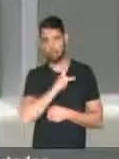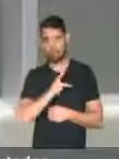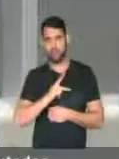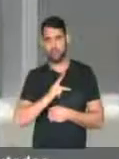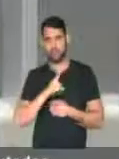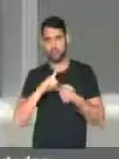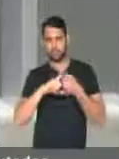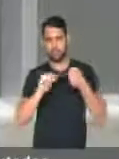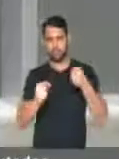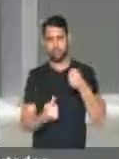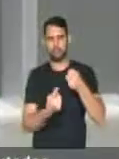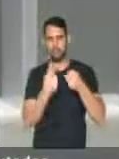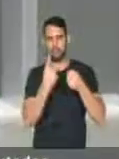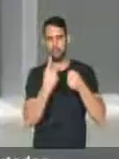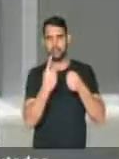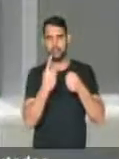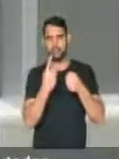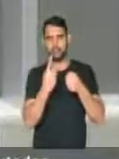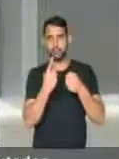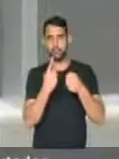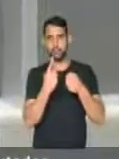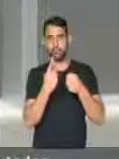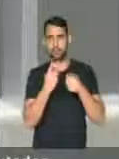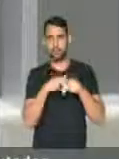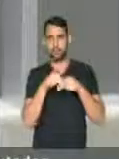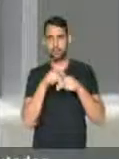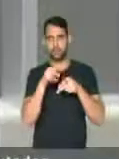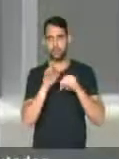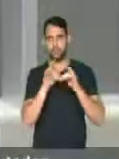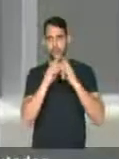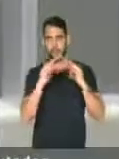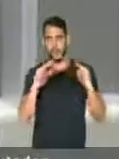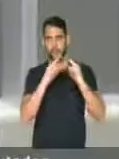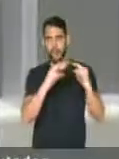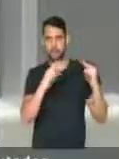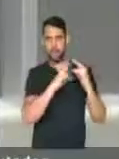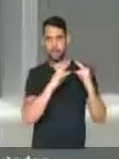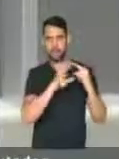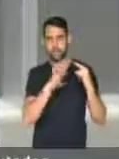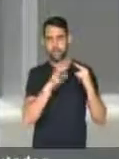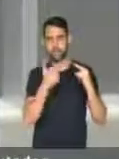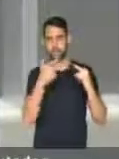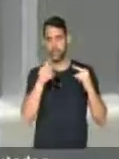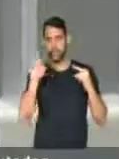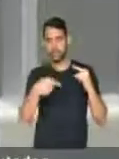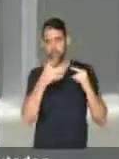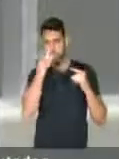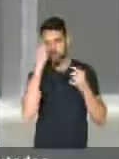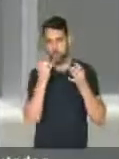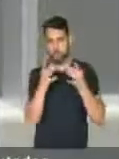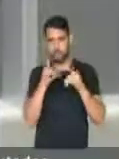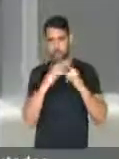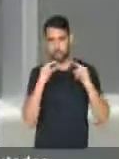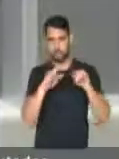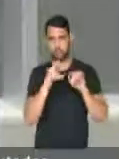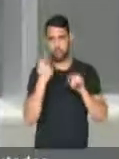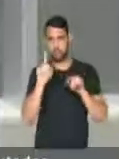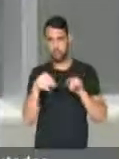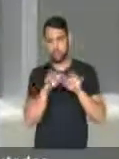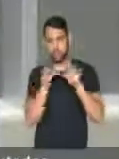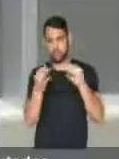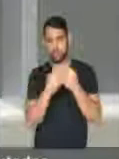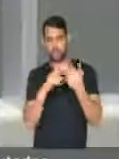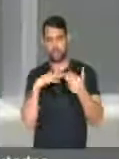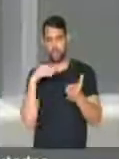presidente baracka único os permissionários os feirantes de camaçari que só em torno de 2 mil feirantes duas mil famílias